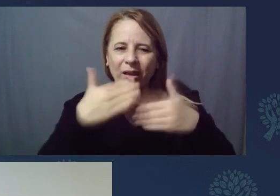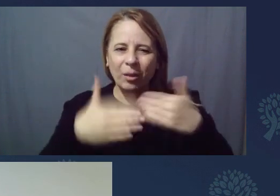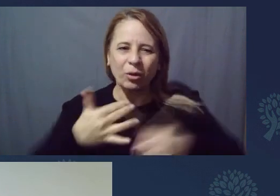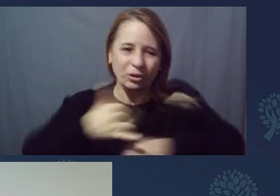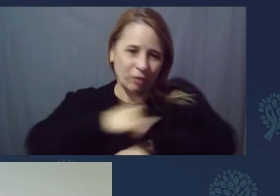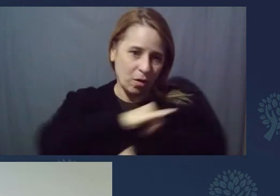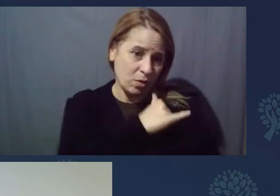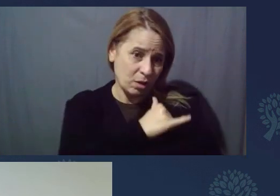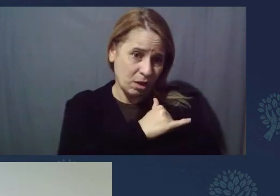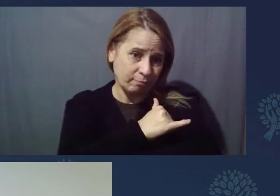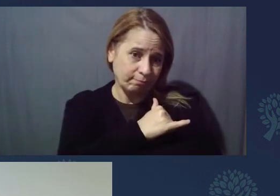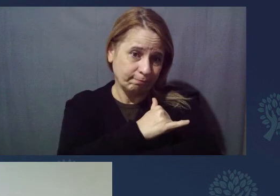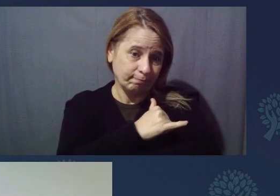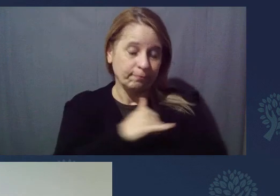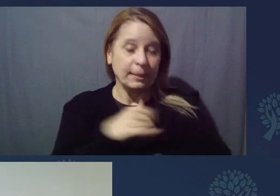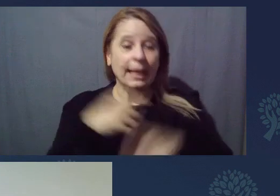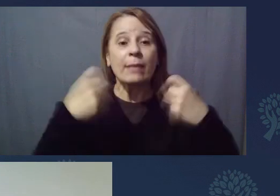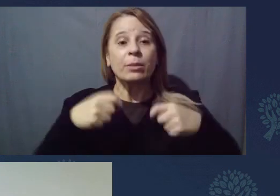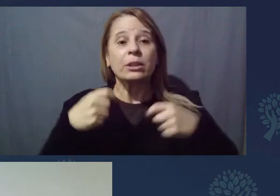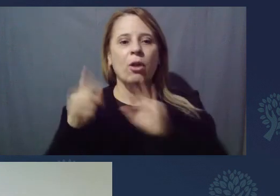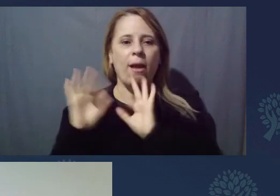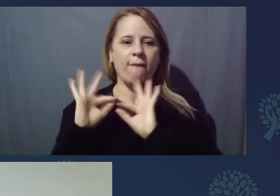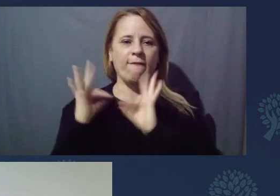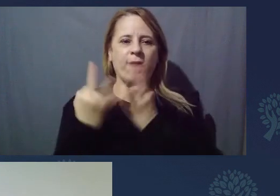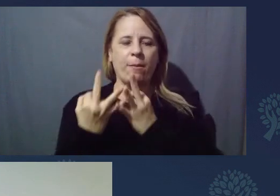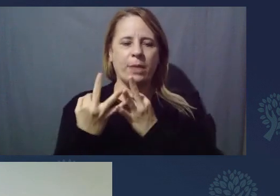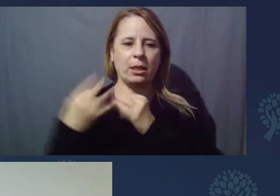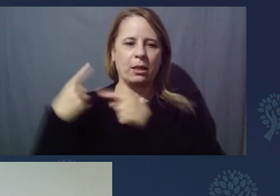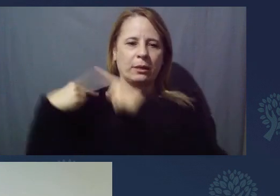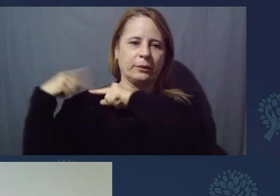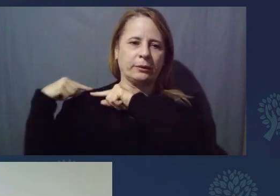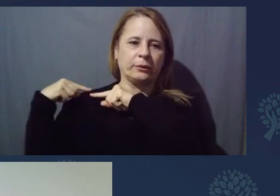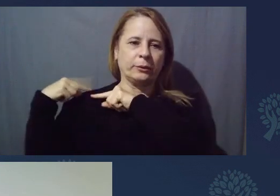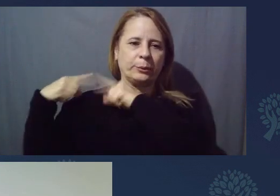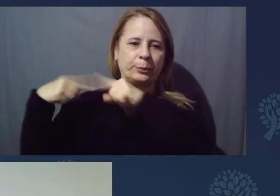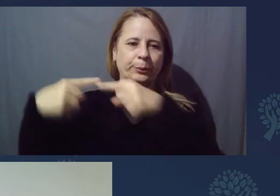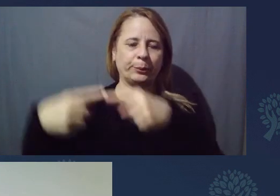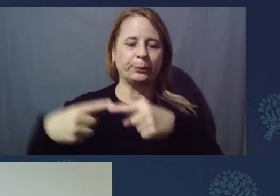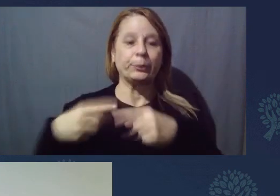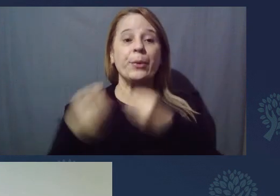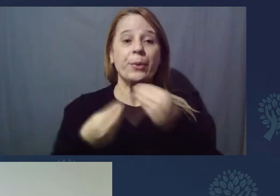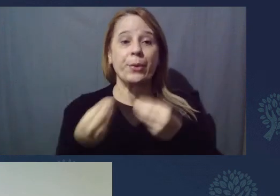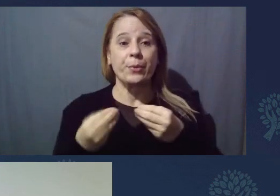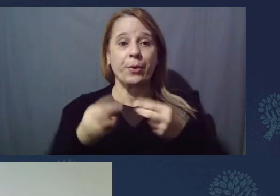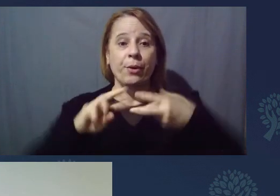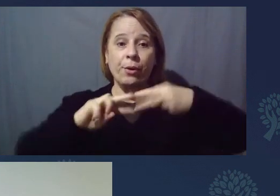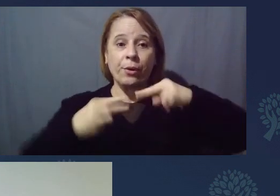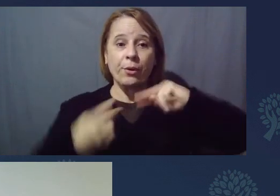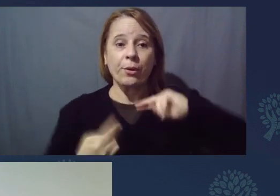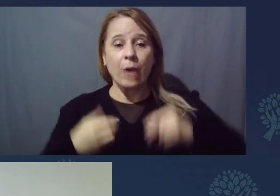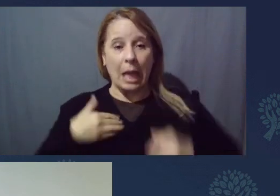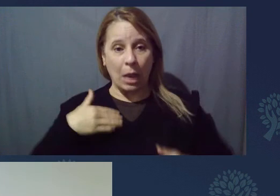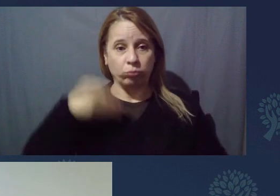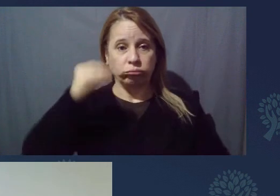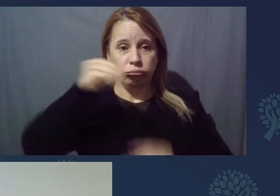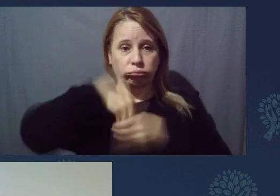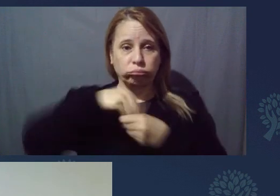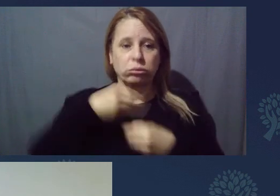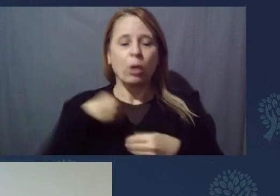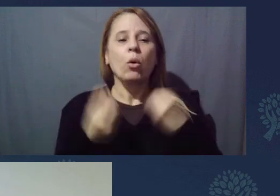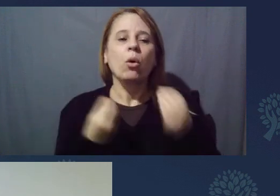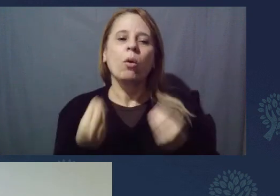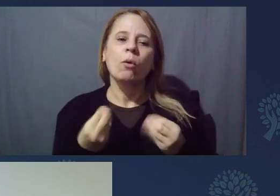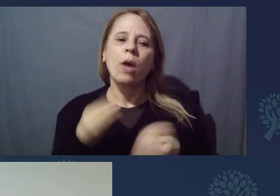para a sua genética, né? Então, às vezes as pessoas às vezes elas estão obesas porque elas têm uma